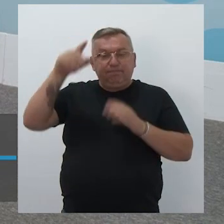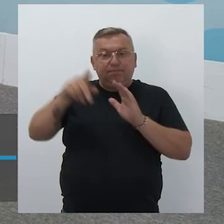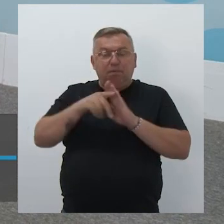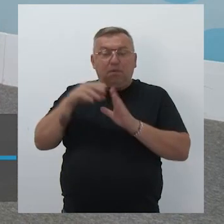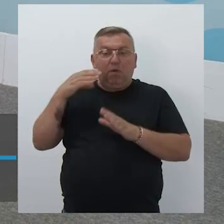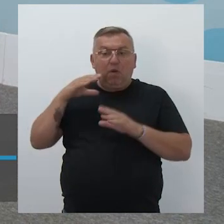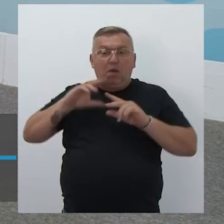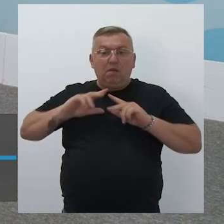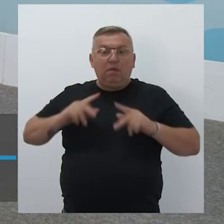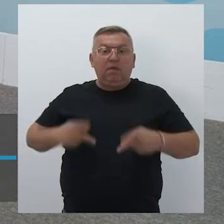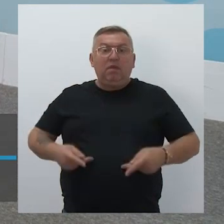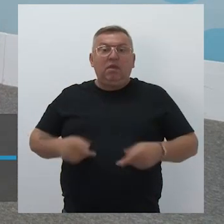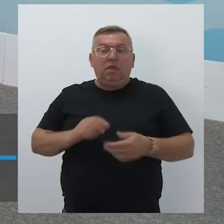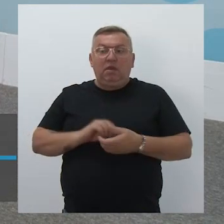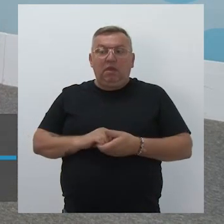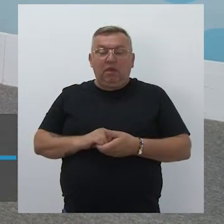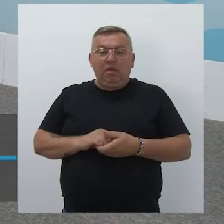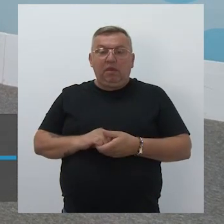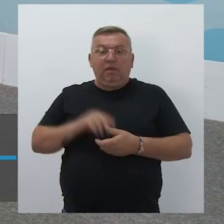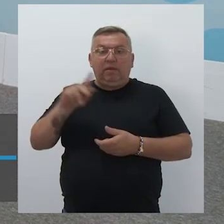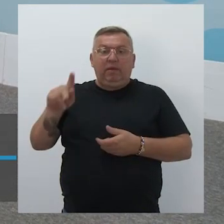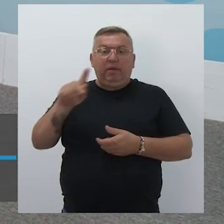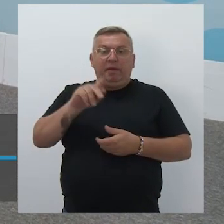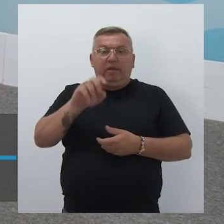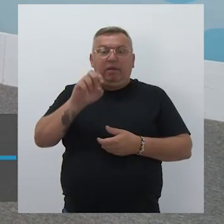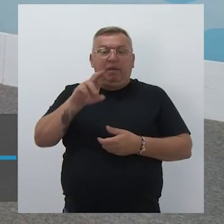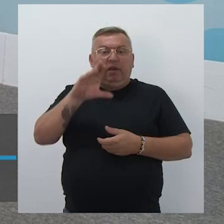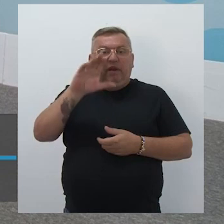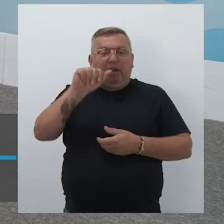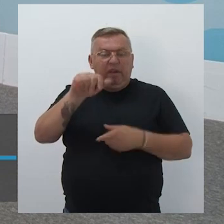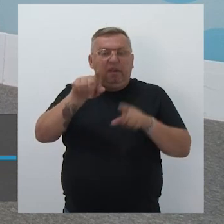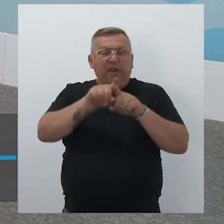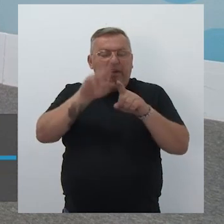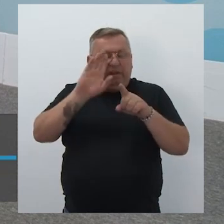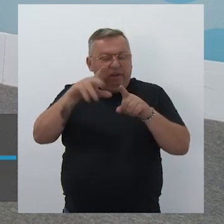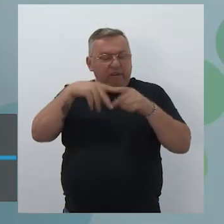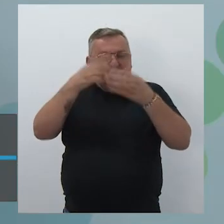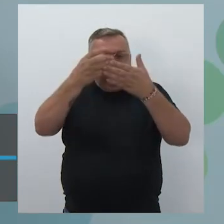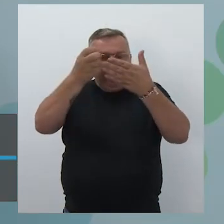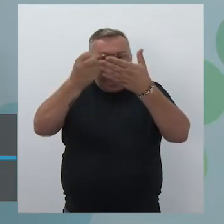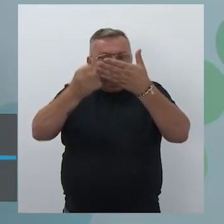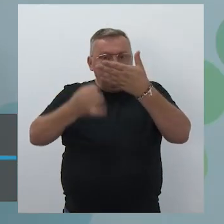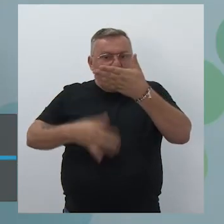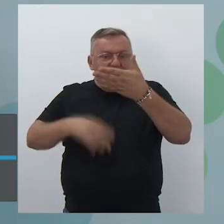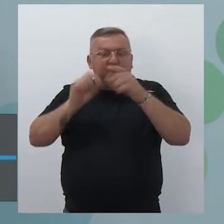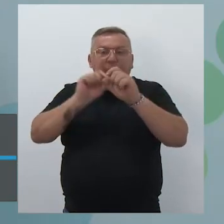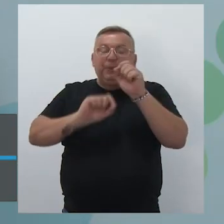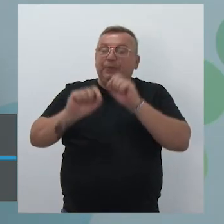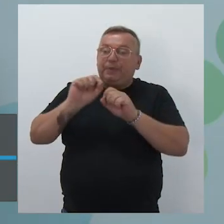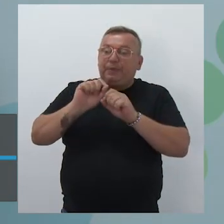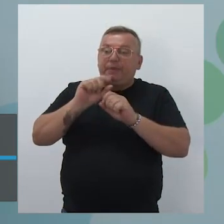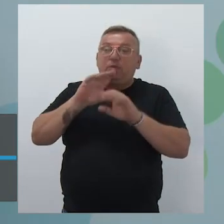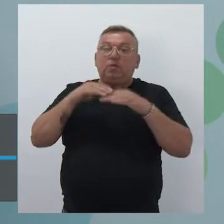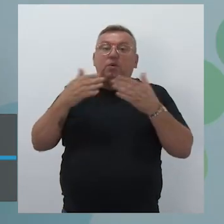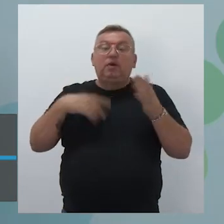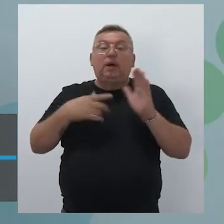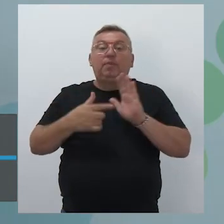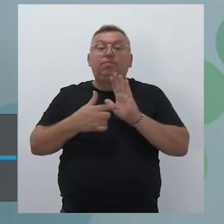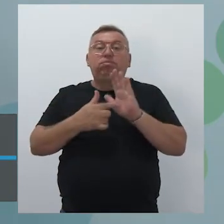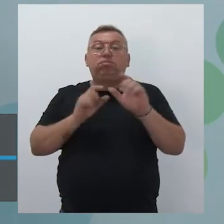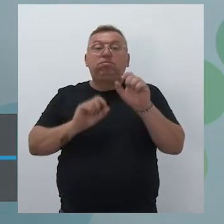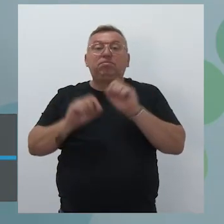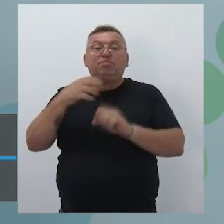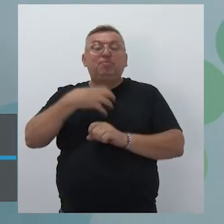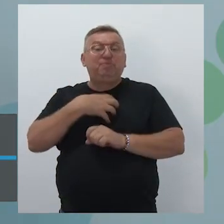ciências humanas. A professora Érica e o professor Ed já anteciparam um pouco disso quando apresentaram a